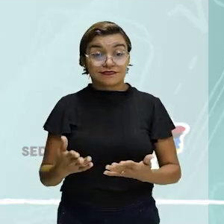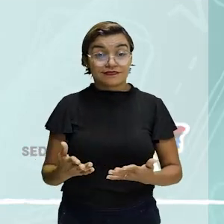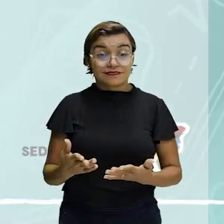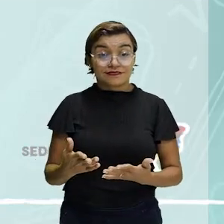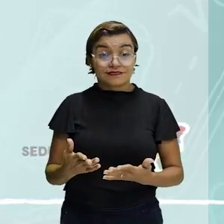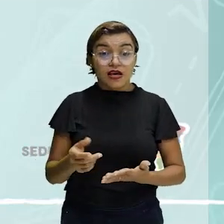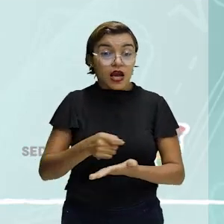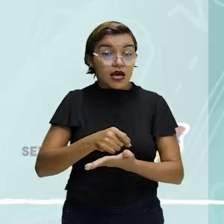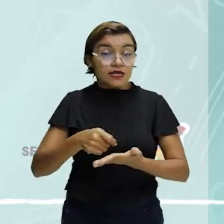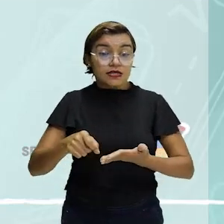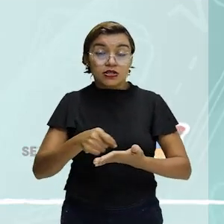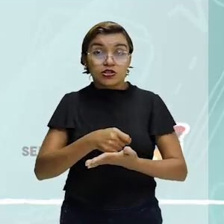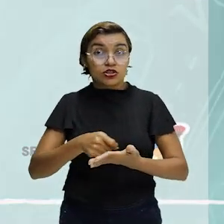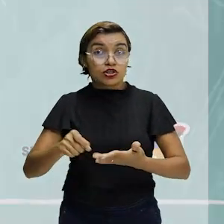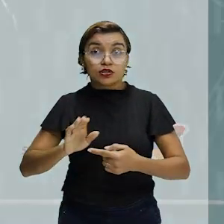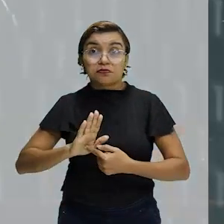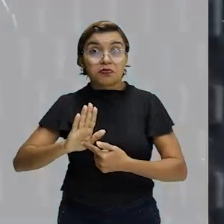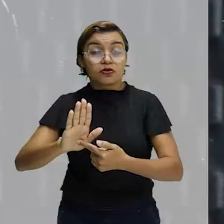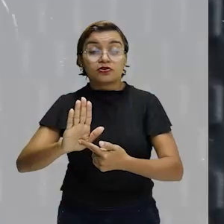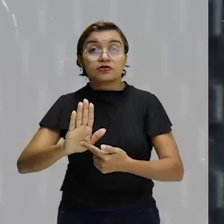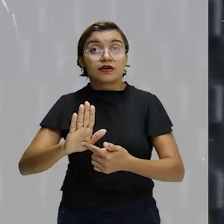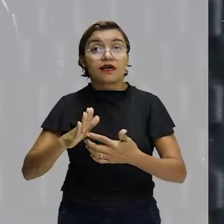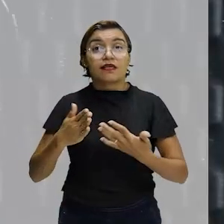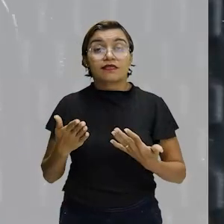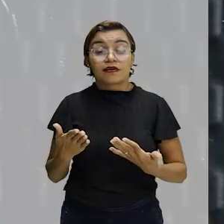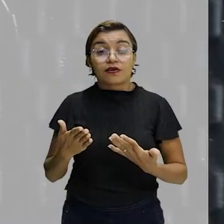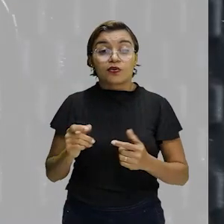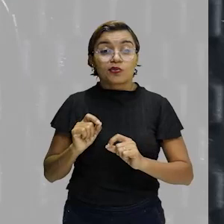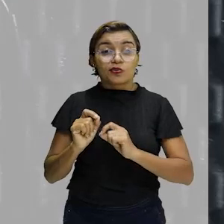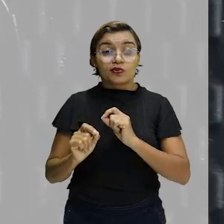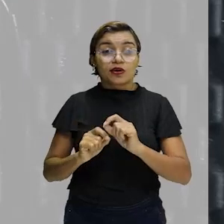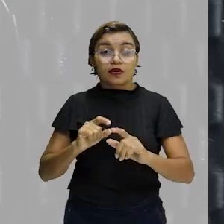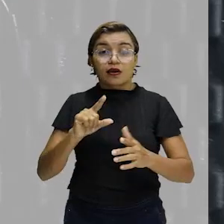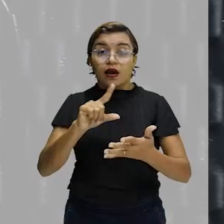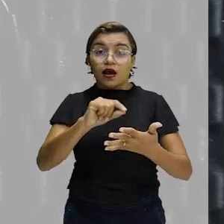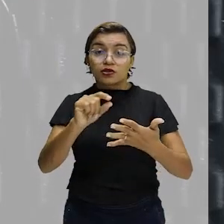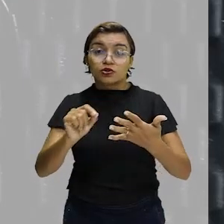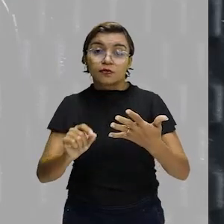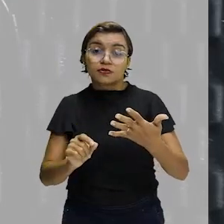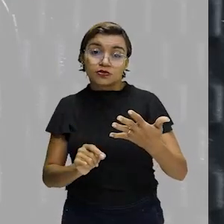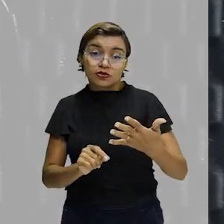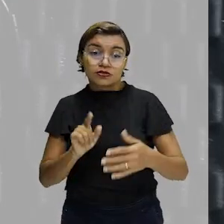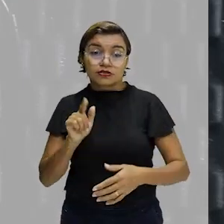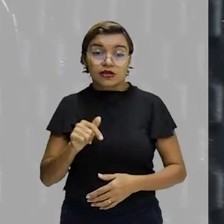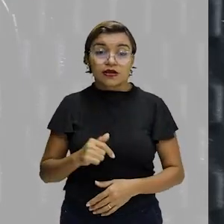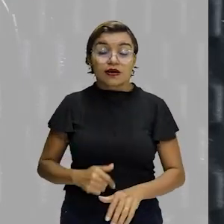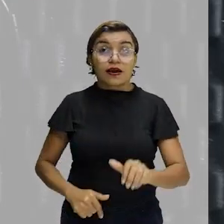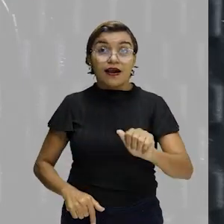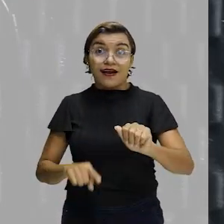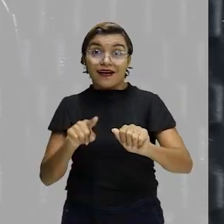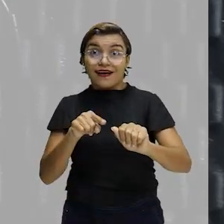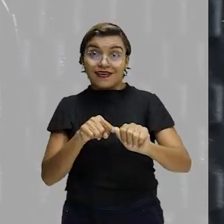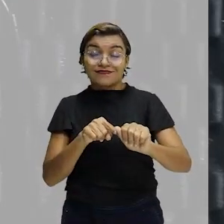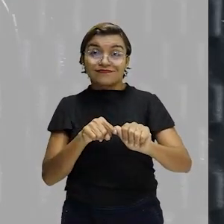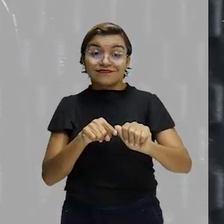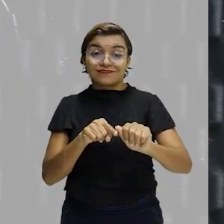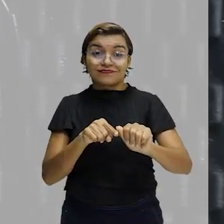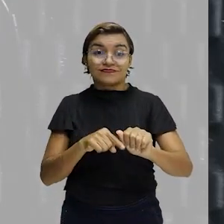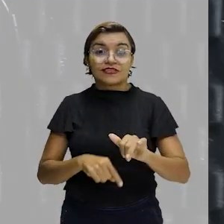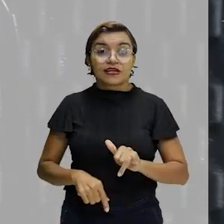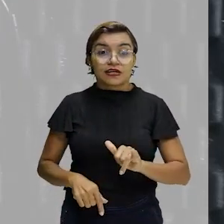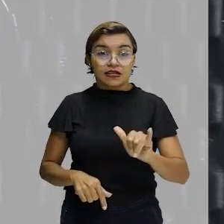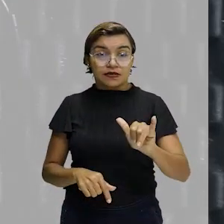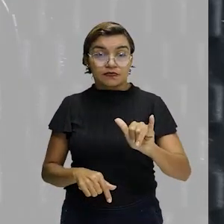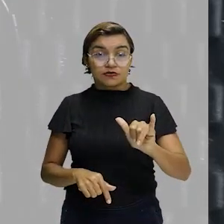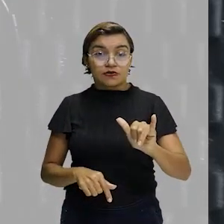essa escrita aqui aparece. Portanto, presente aqui, ó, as opções bem acima, estão aqui na letra A. Y é igual a